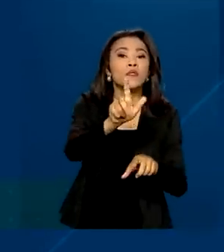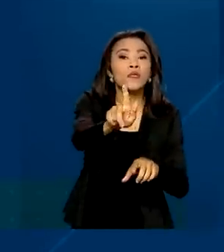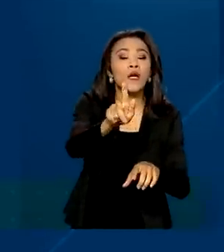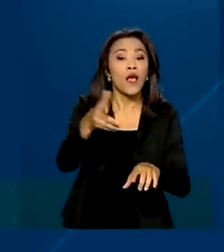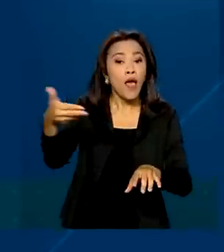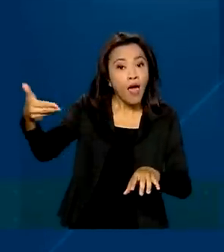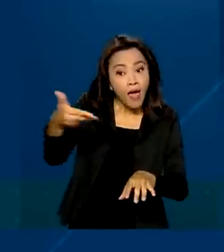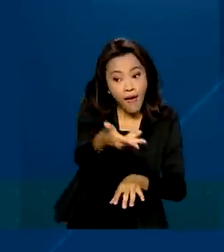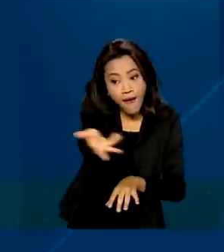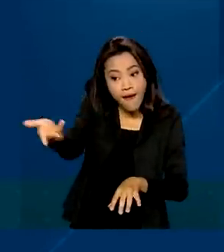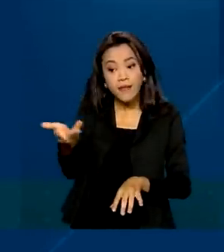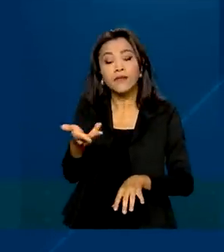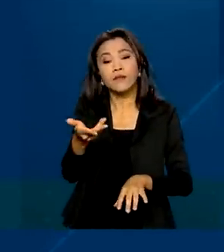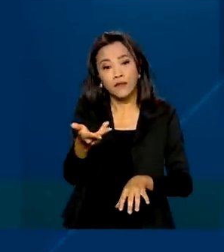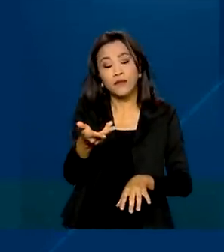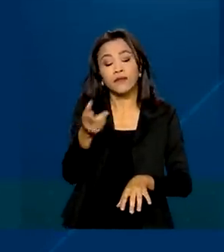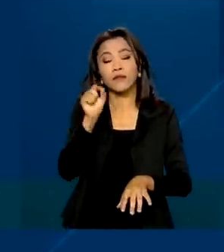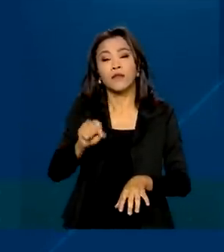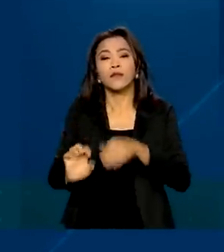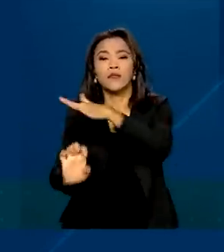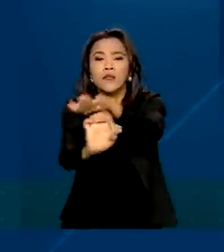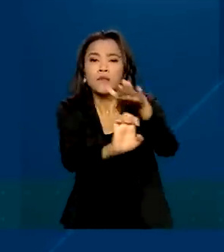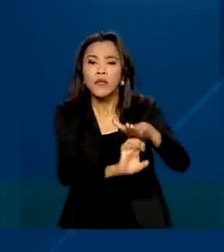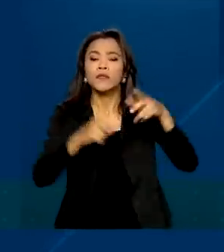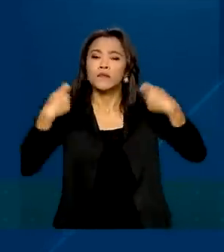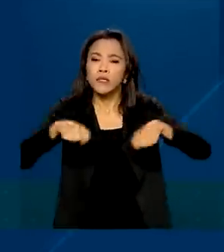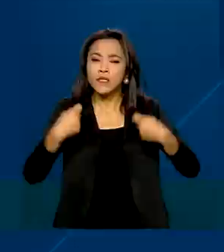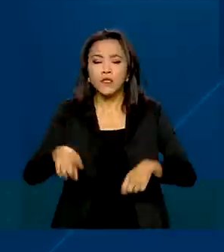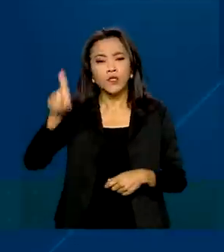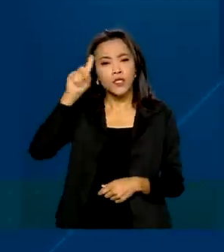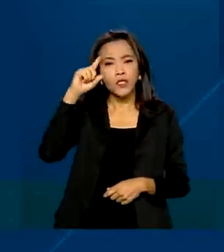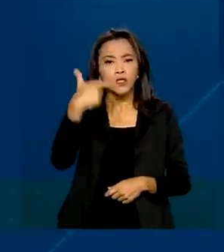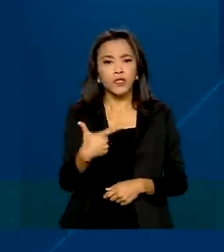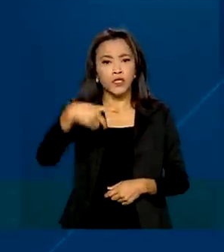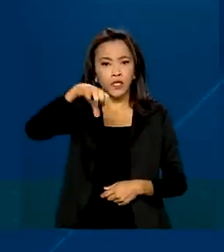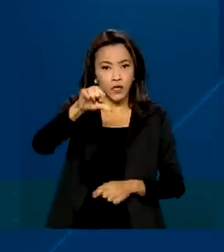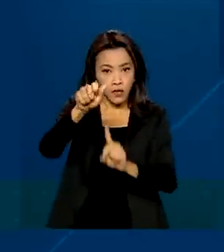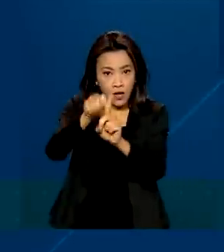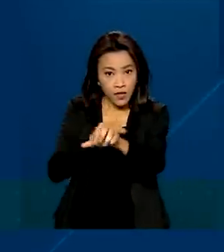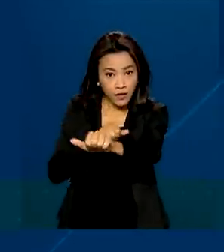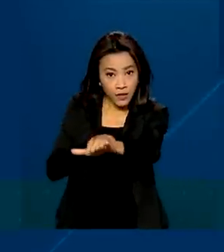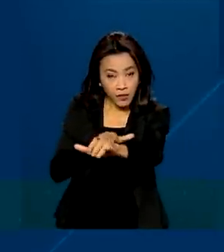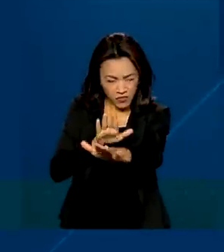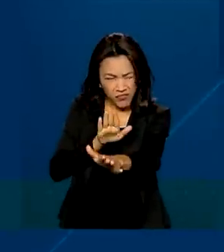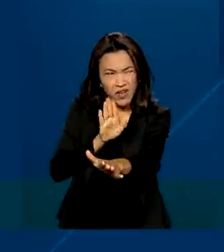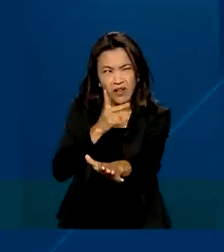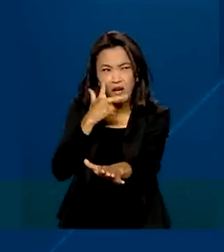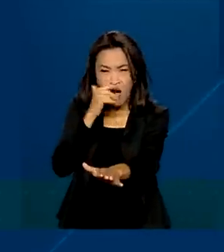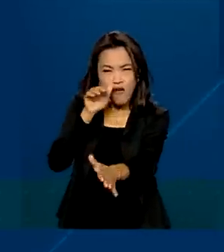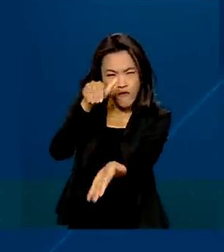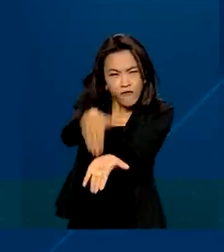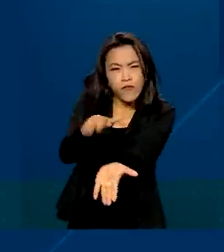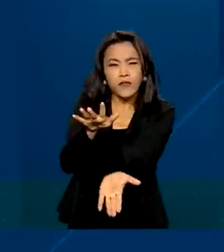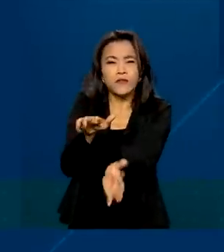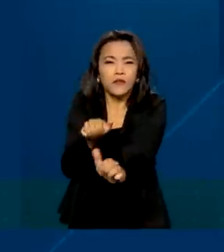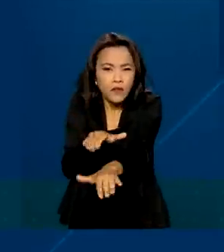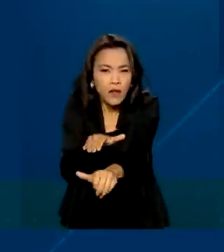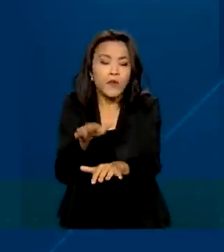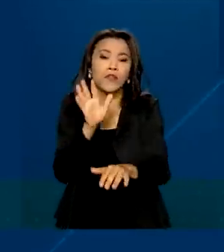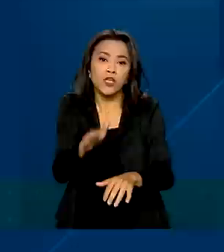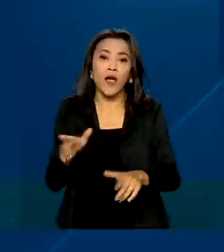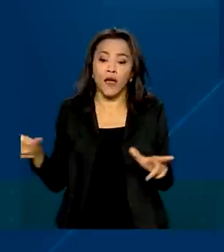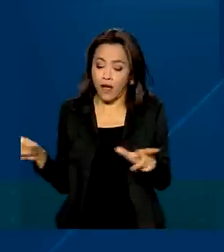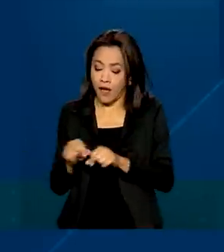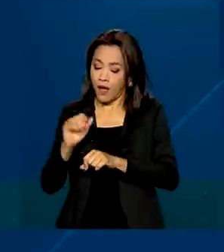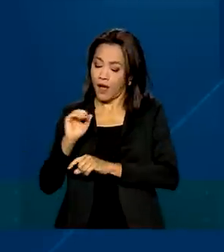têm obrigação realmente de colocar em funcionamento a partir de 29 de setembro, se eu não me engano, final do mês de setembro. Então, elas estão funcionando. A Anatel já